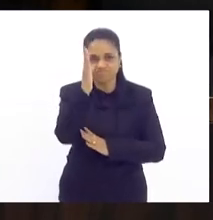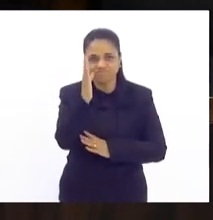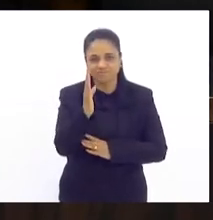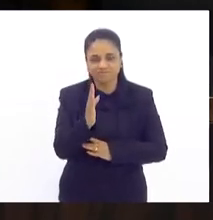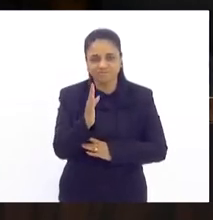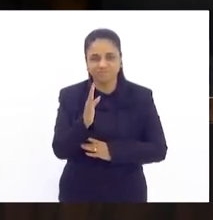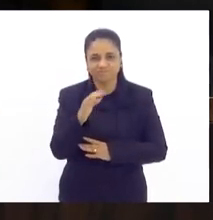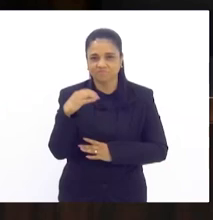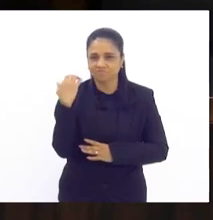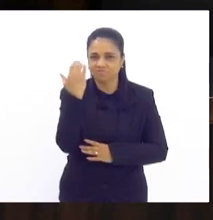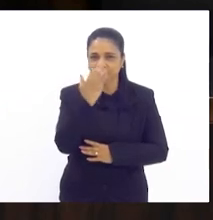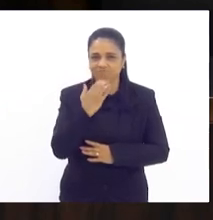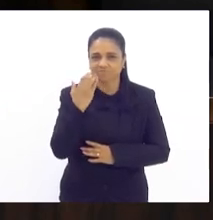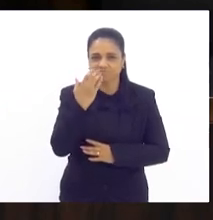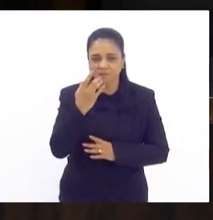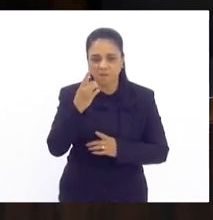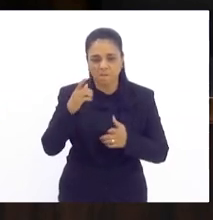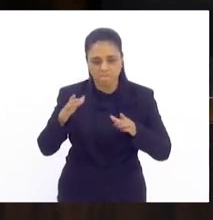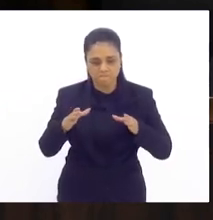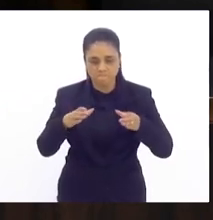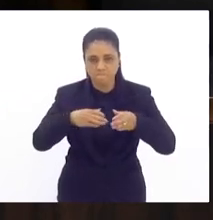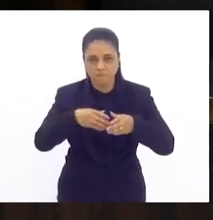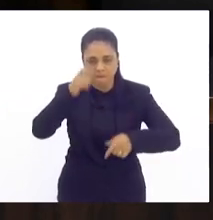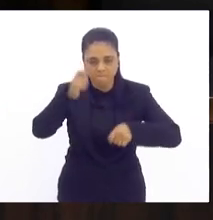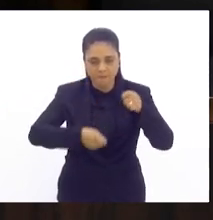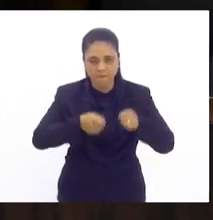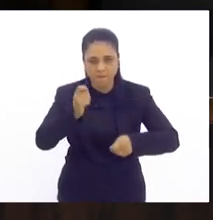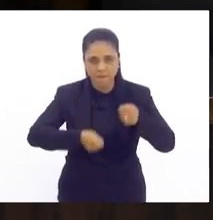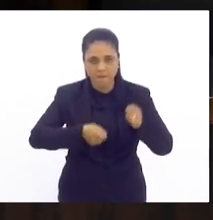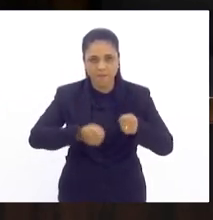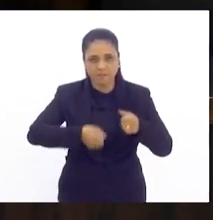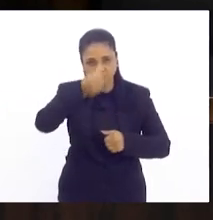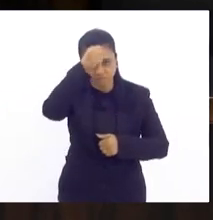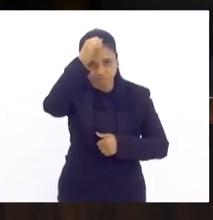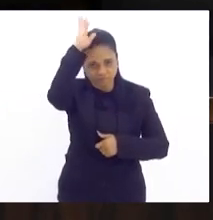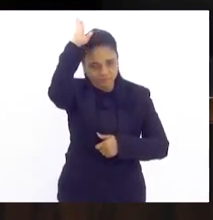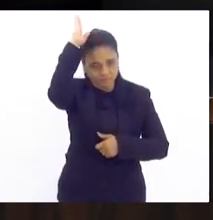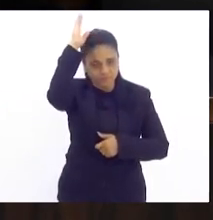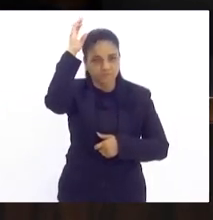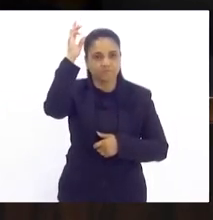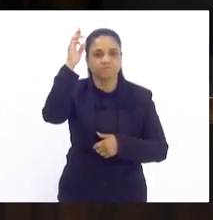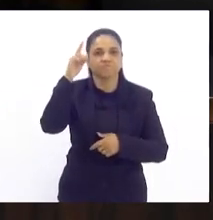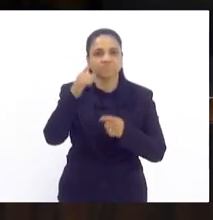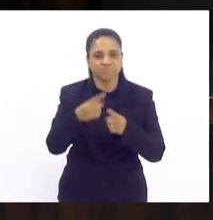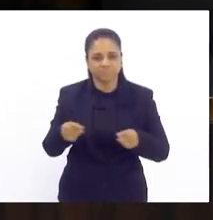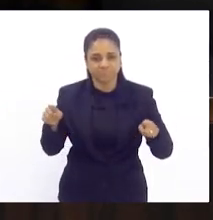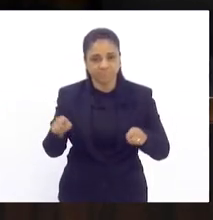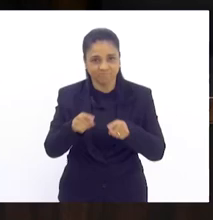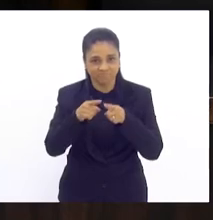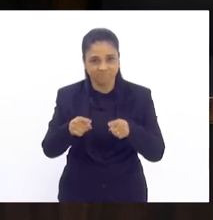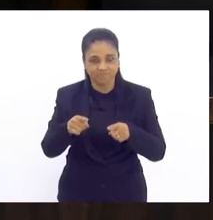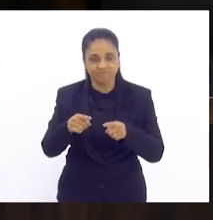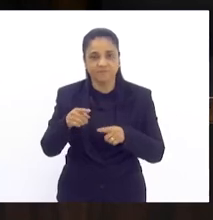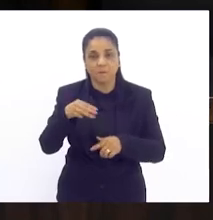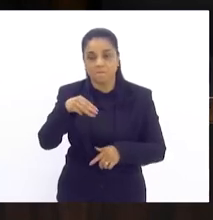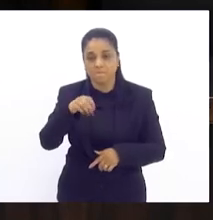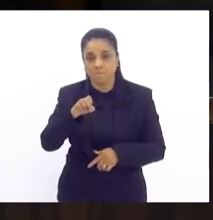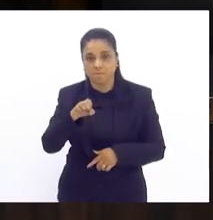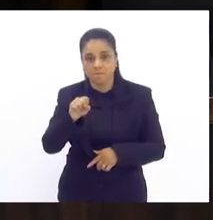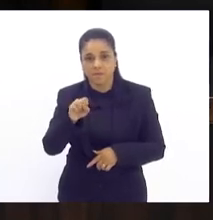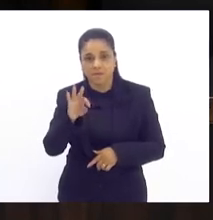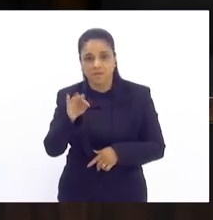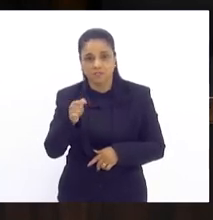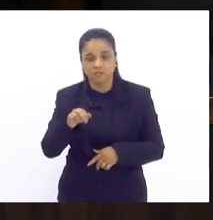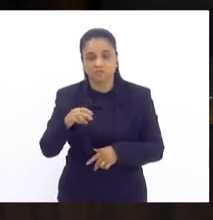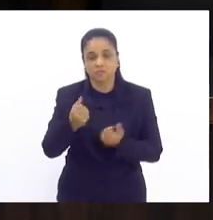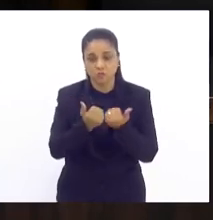será executado pela banda do Corpo de Bombeiros sob a regência do mestre